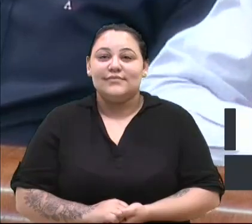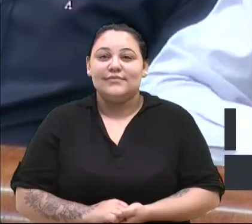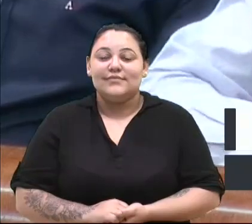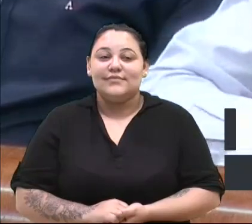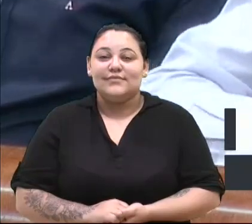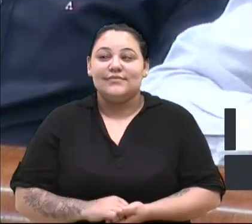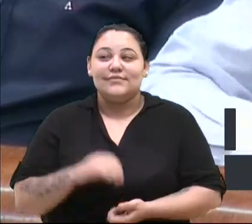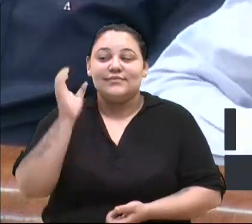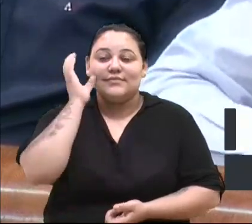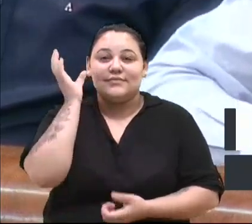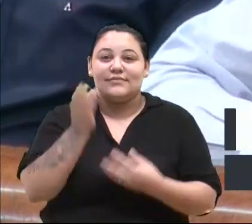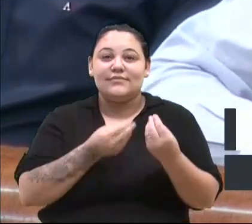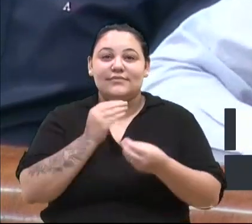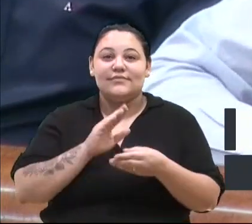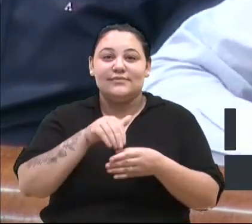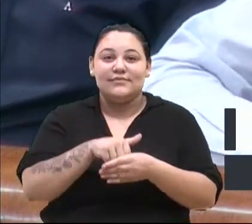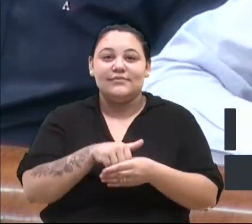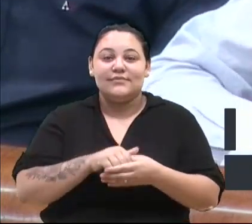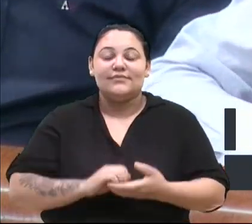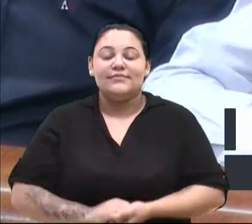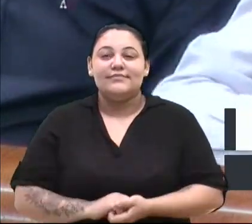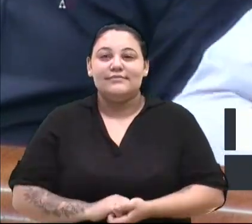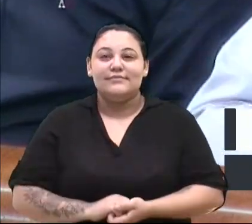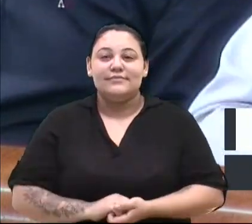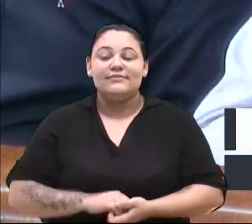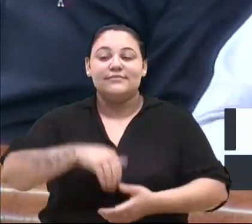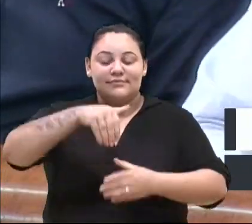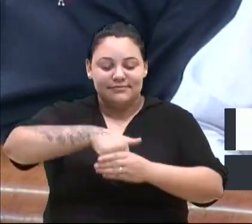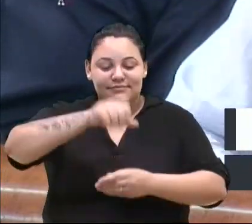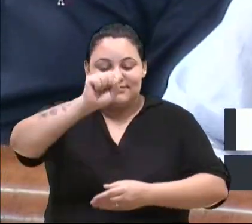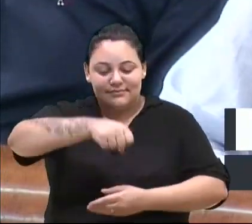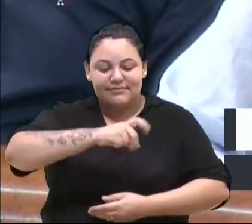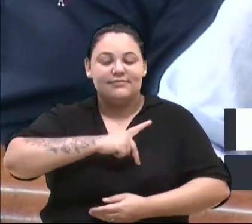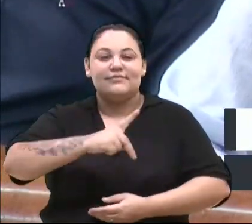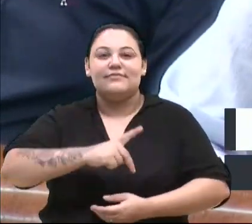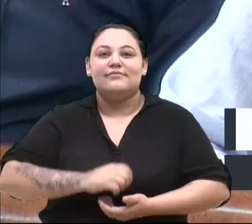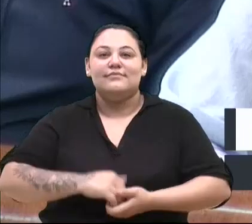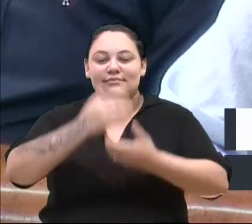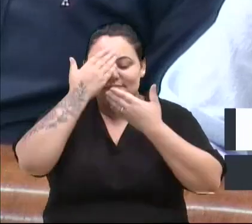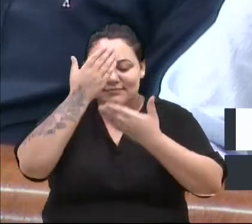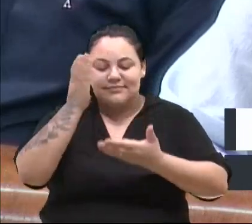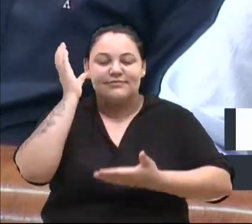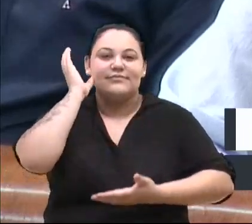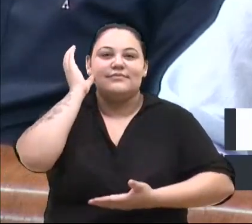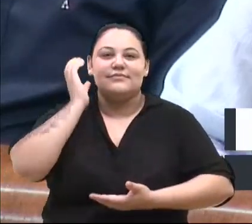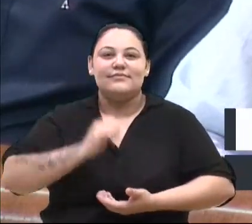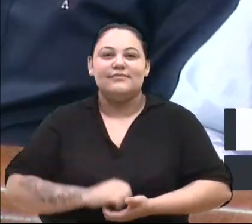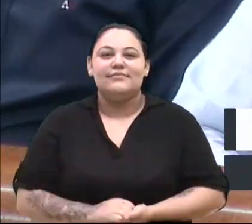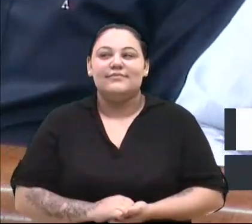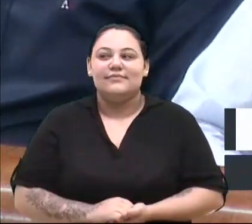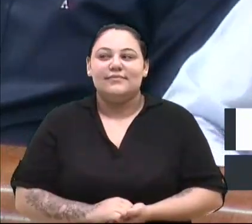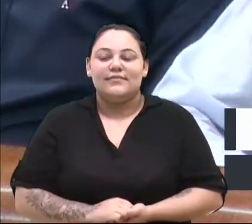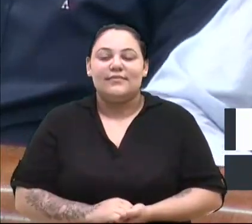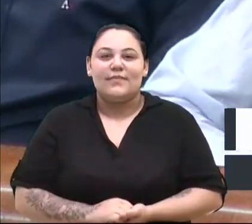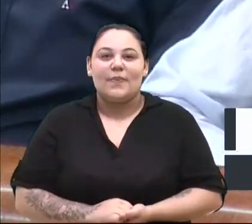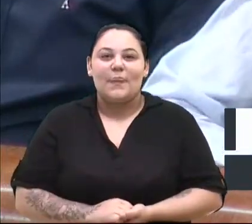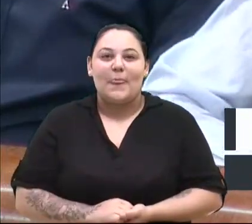Cadore, como vota? Voto sim, senhor presidente. Obrigado, Cadore. Cadore vota sim.